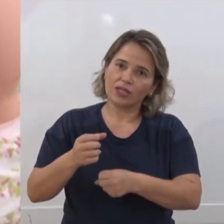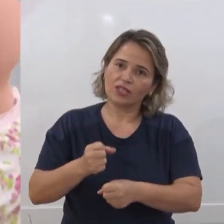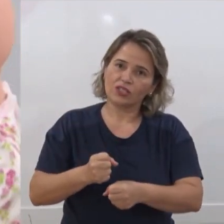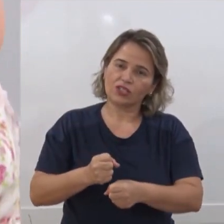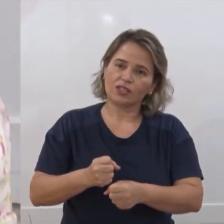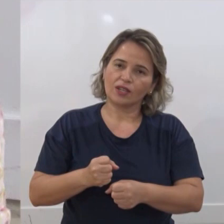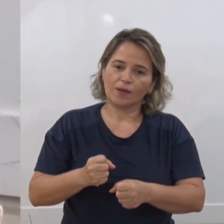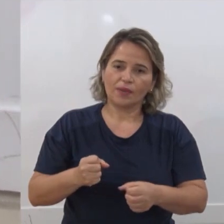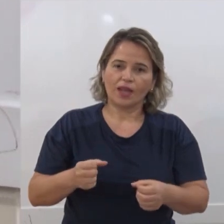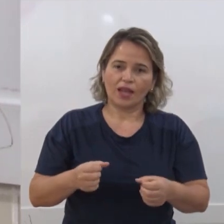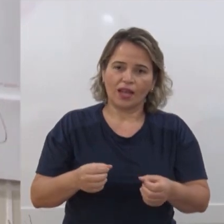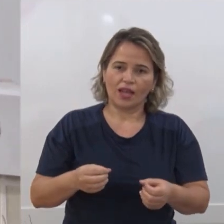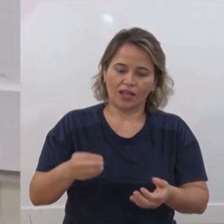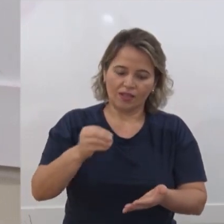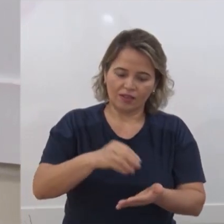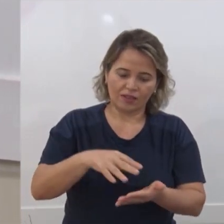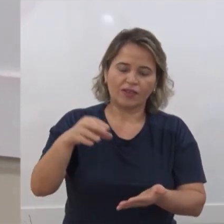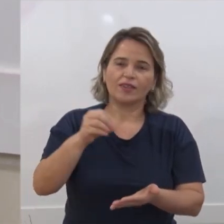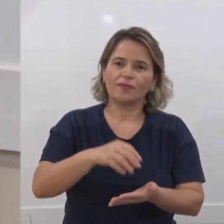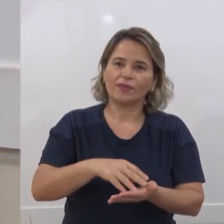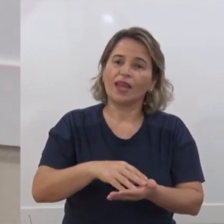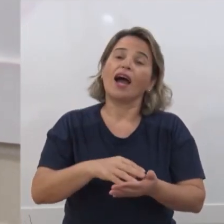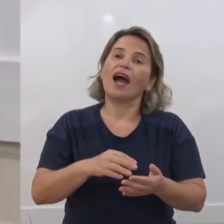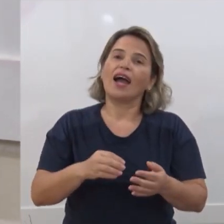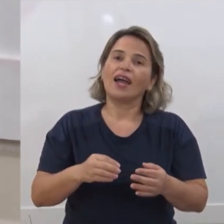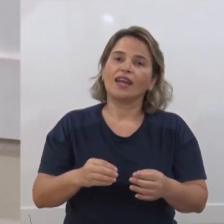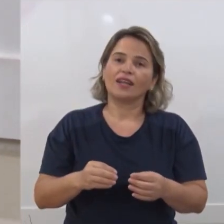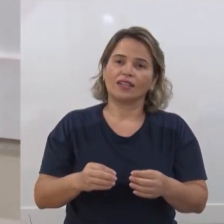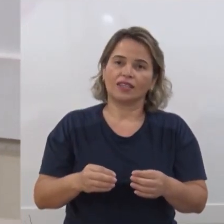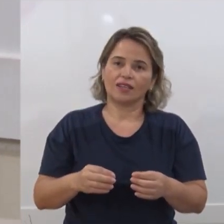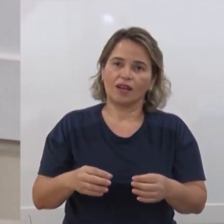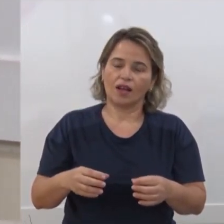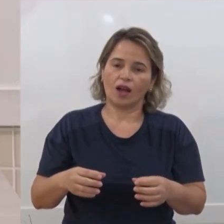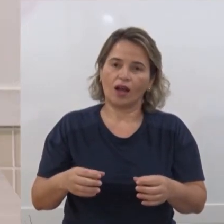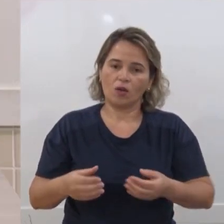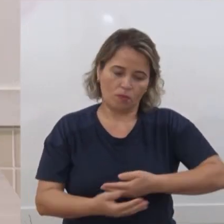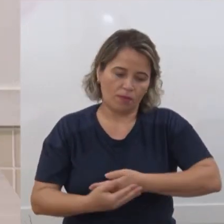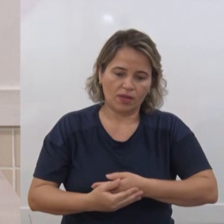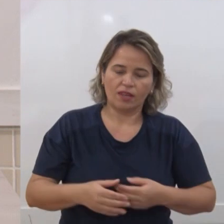Deixa ele pegar na caixa, virar a caixa, ela vai estar tampada, não tem perigo de derrubar.